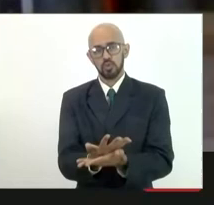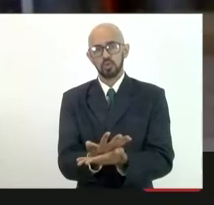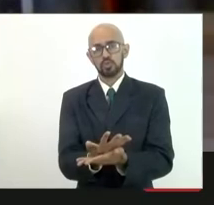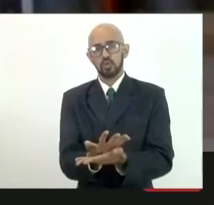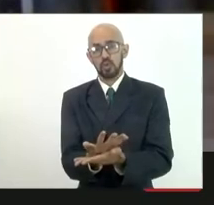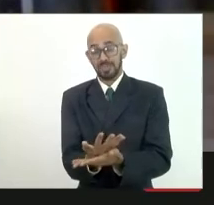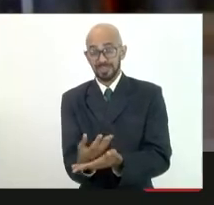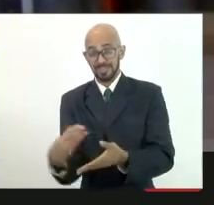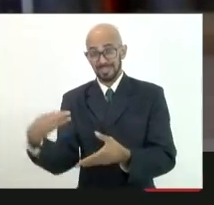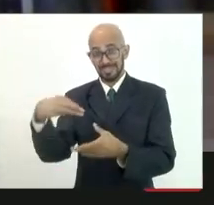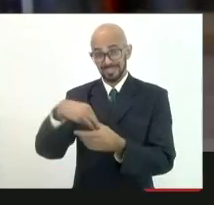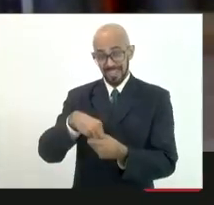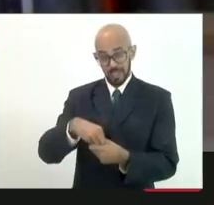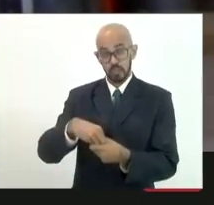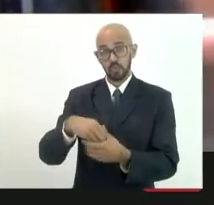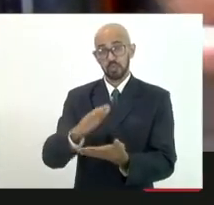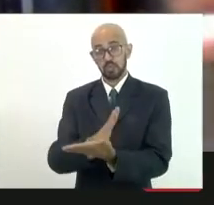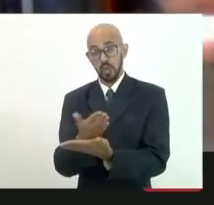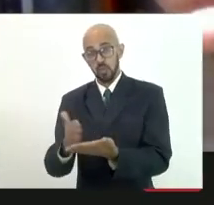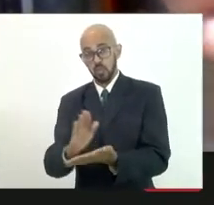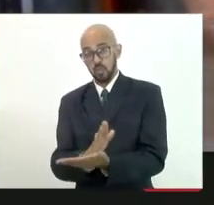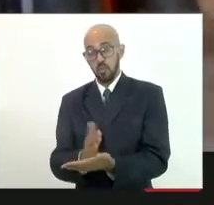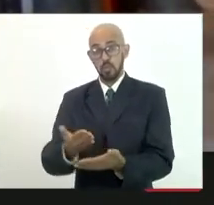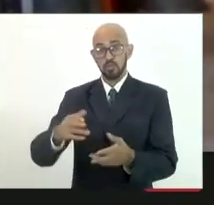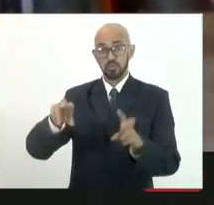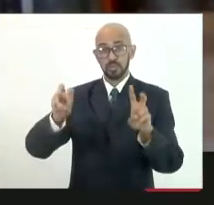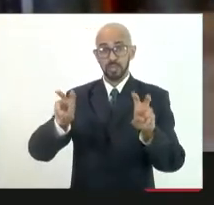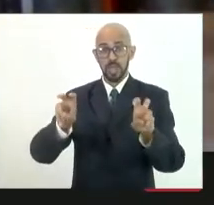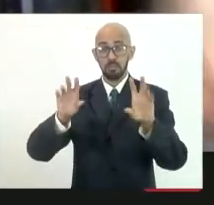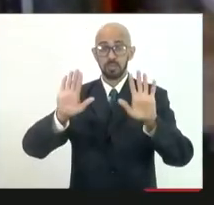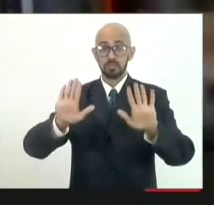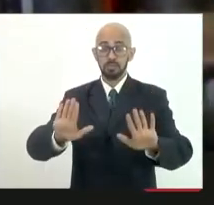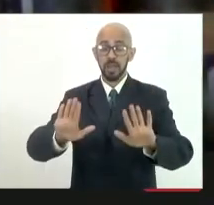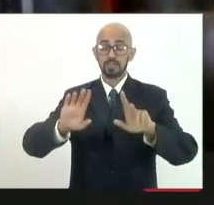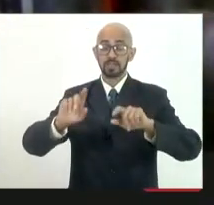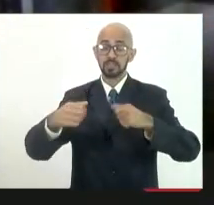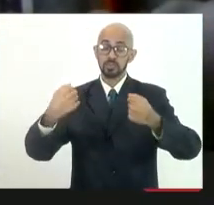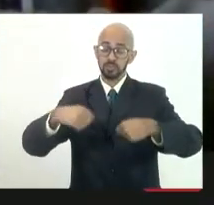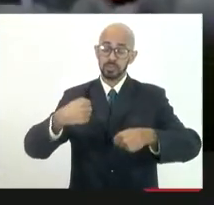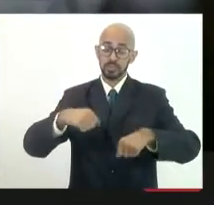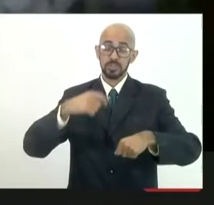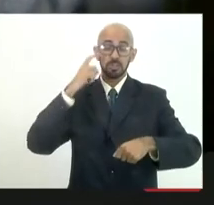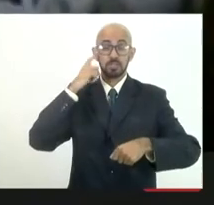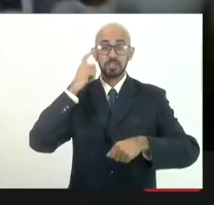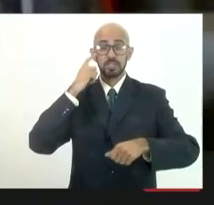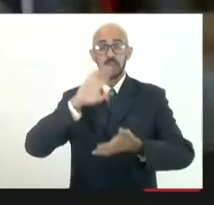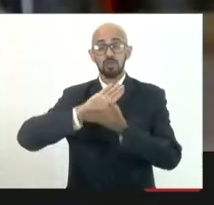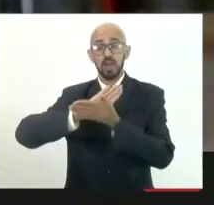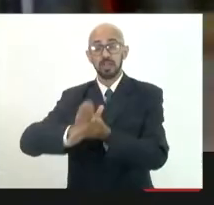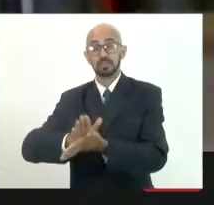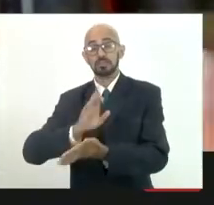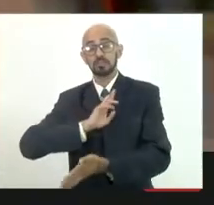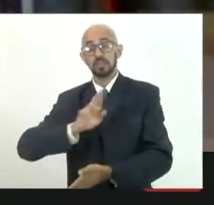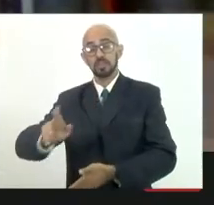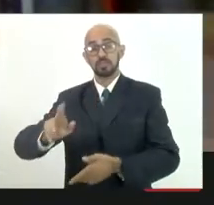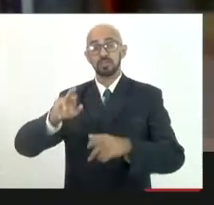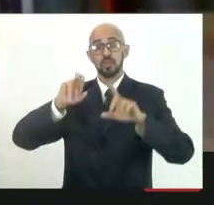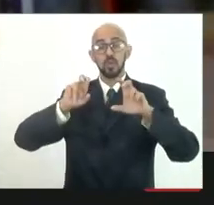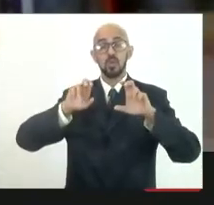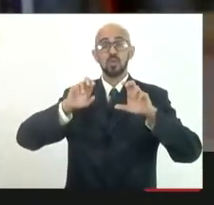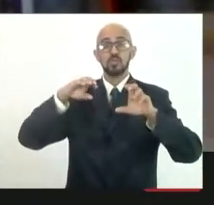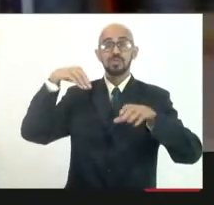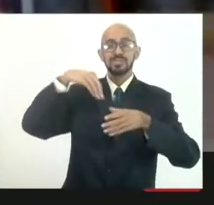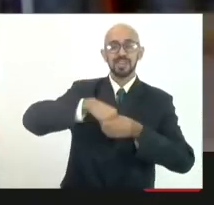dentro de determinadas pastas e temáticas, mas é necessário a gente pensar o racismo religioso permeando todas